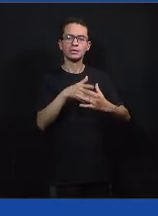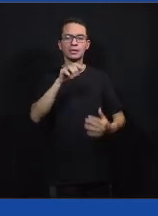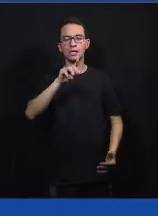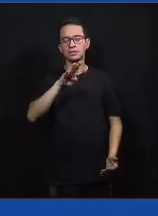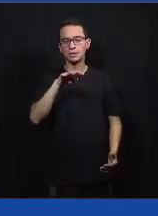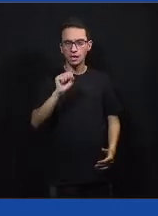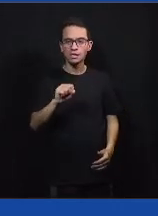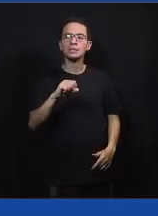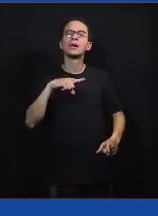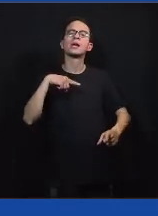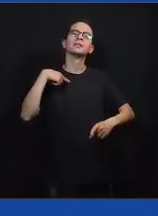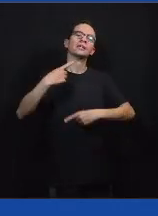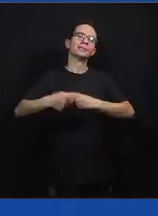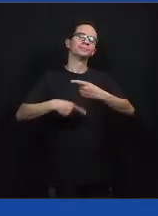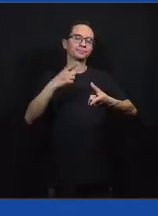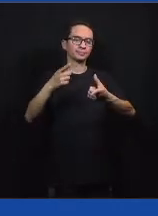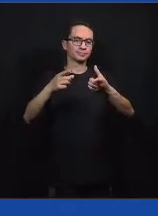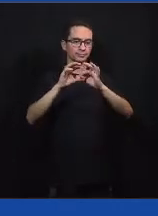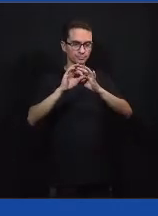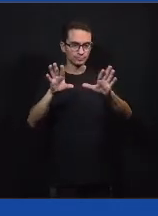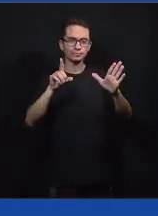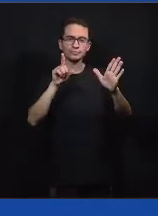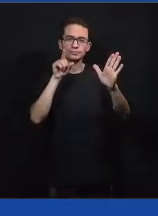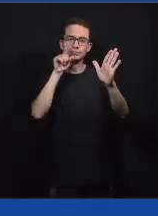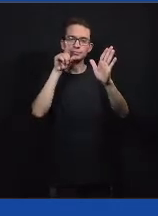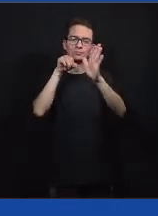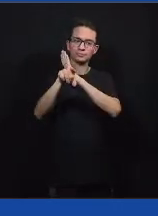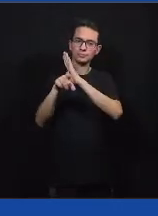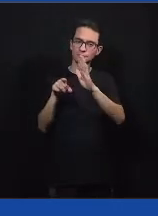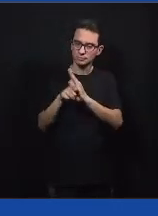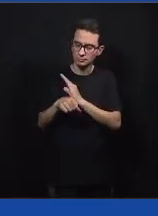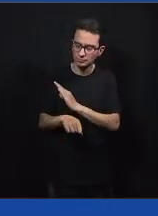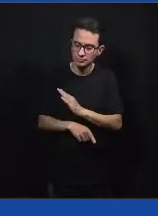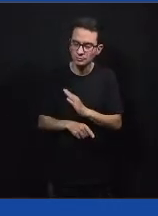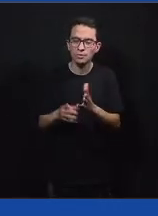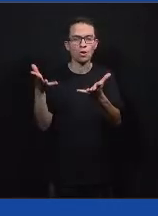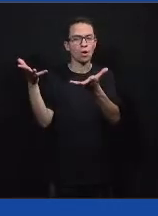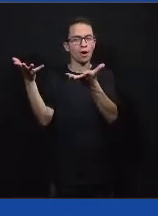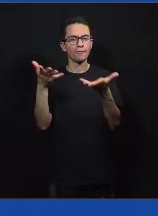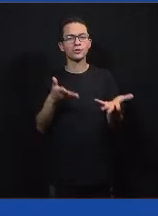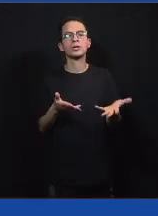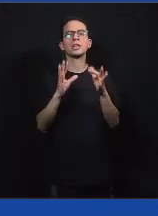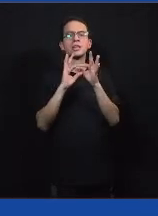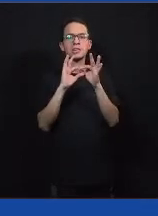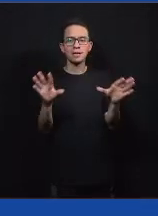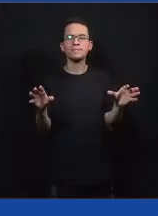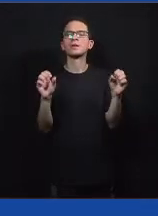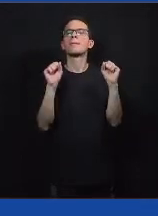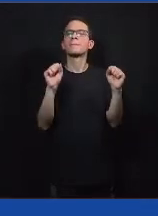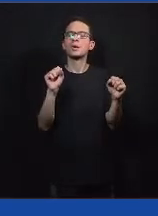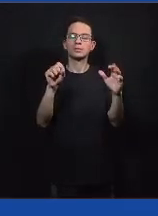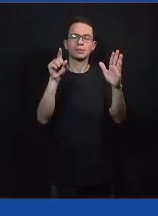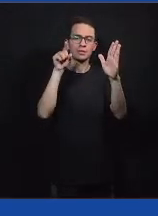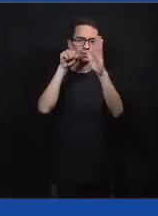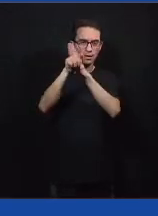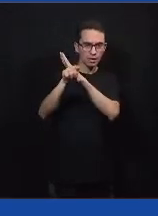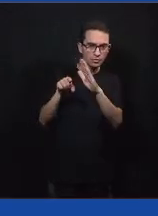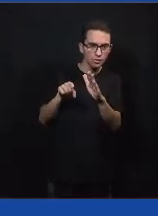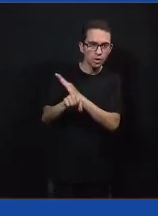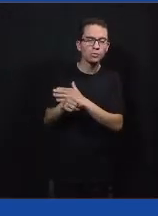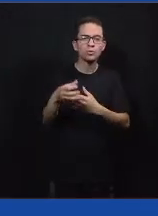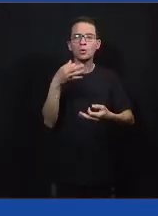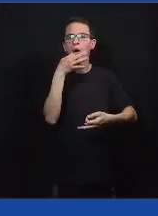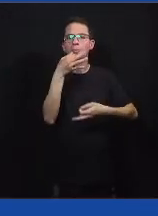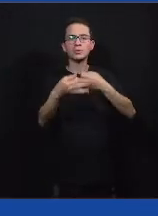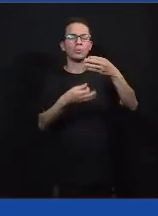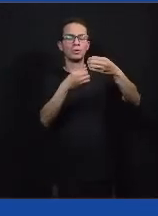as perguntas é deixa o convite para todos que tiverem nos assistindo aqui pelo YouTube deixa seu comentário no